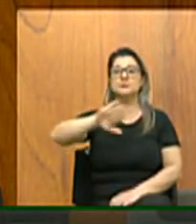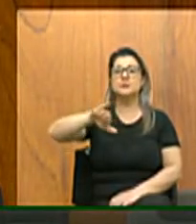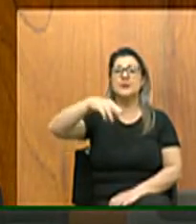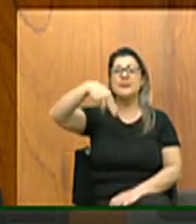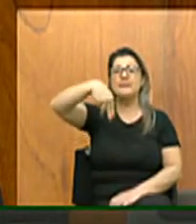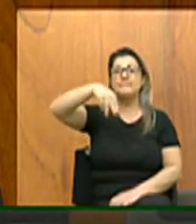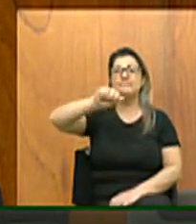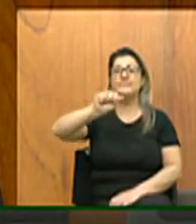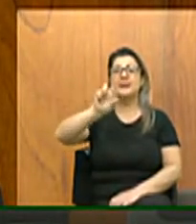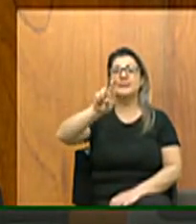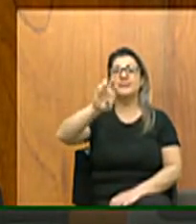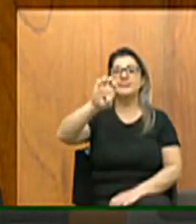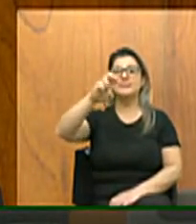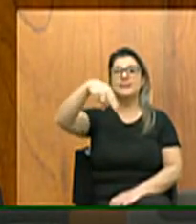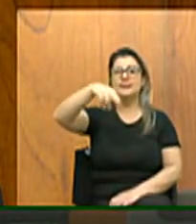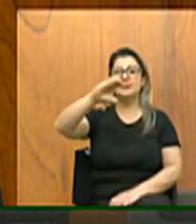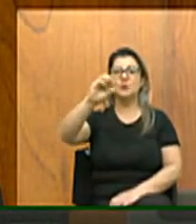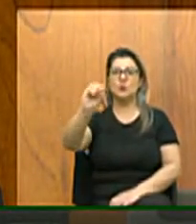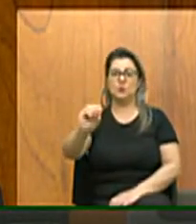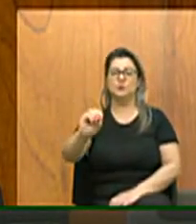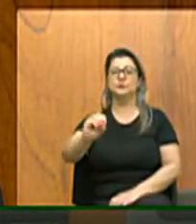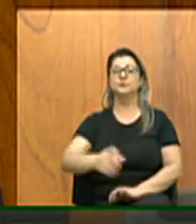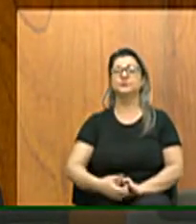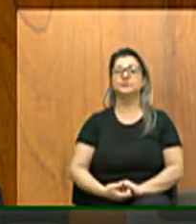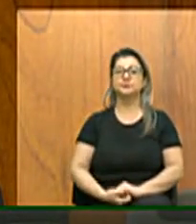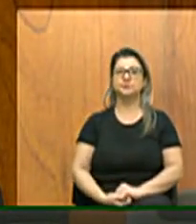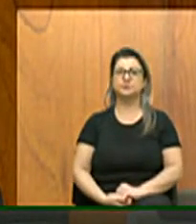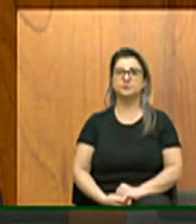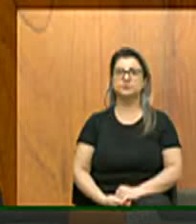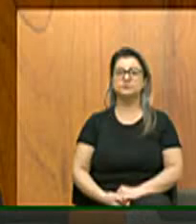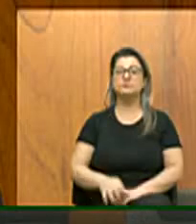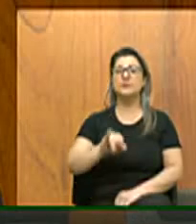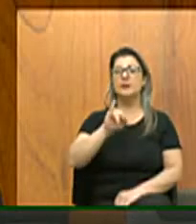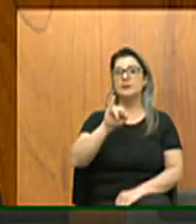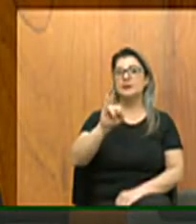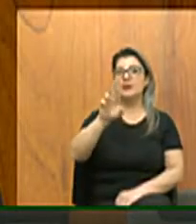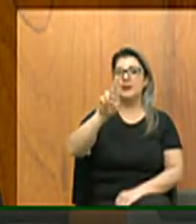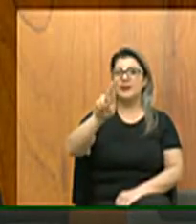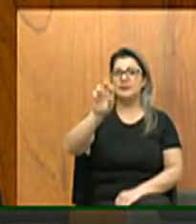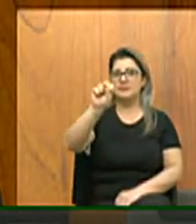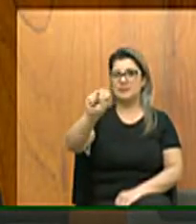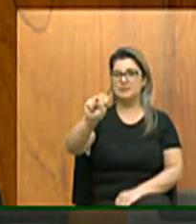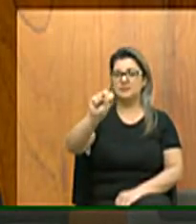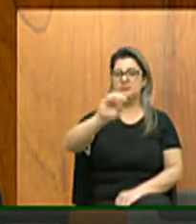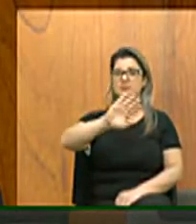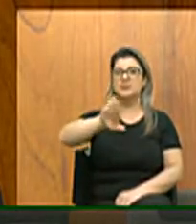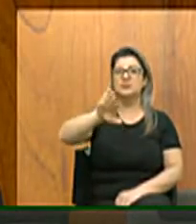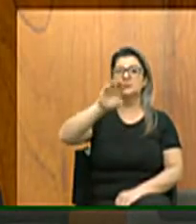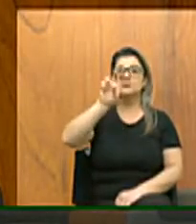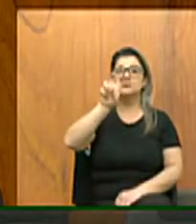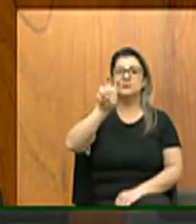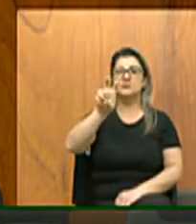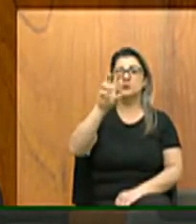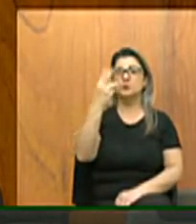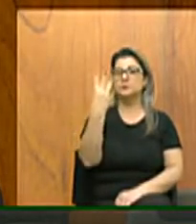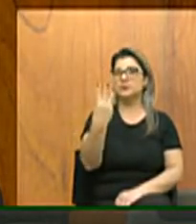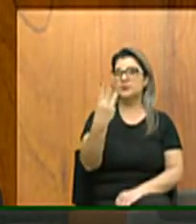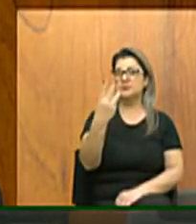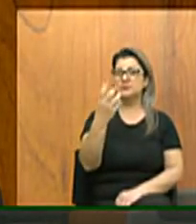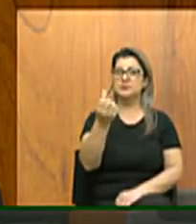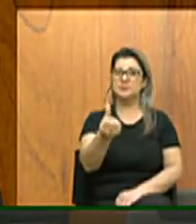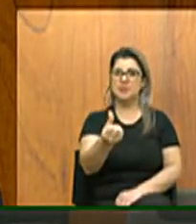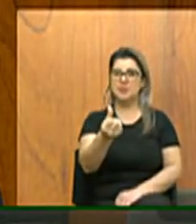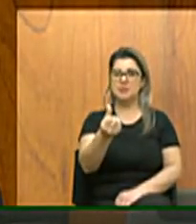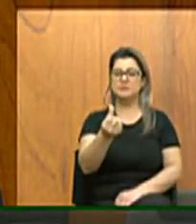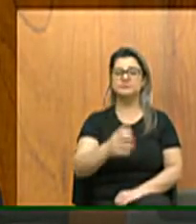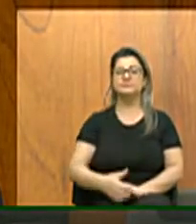Maicá a ERS 536, em toda a sua extensão. Parecer